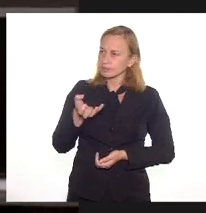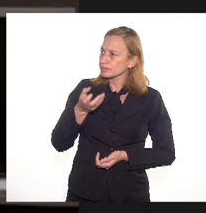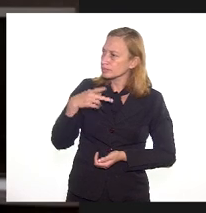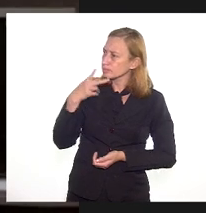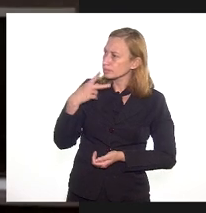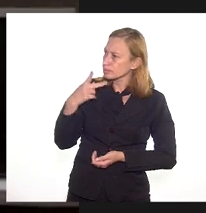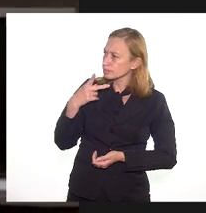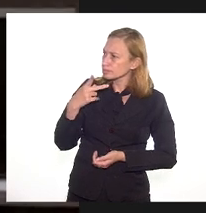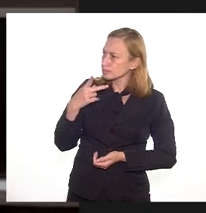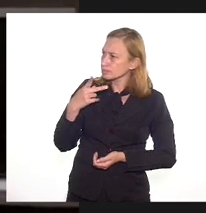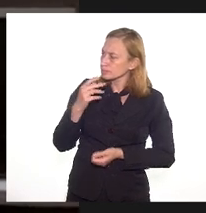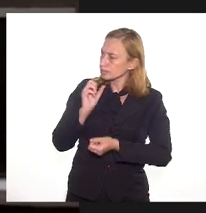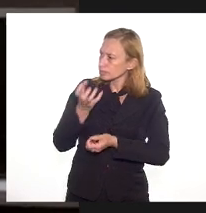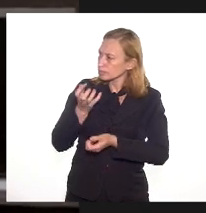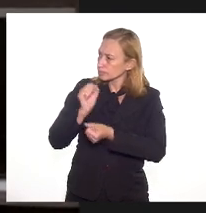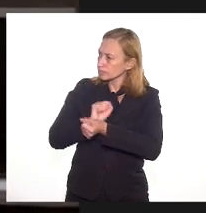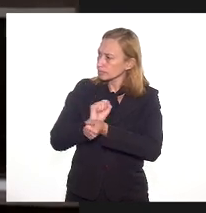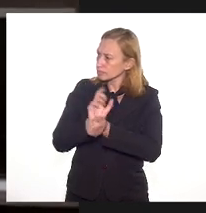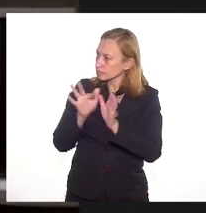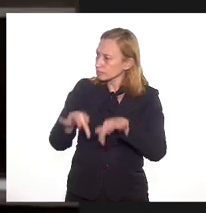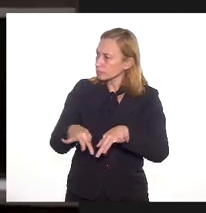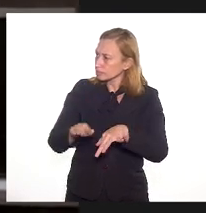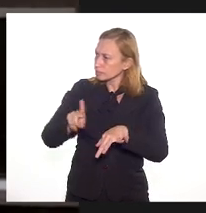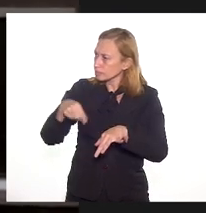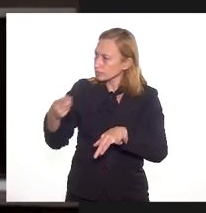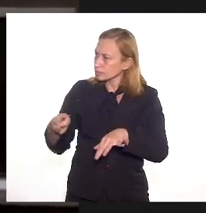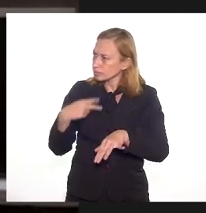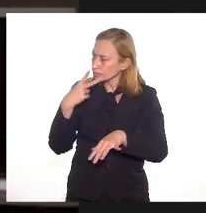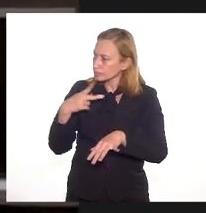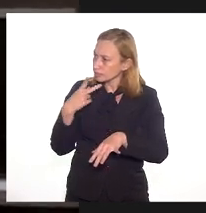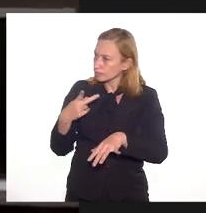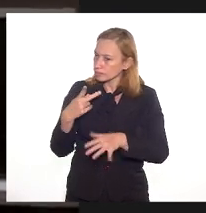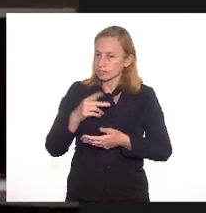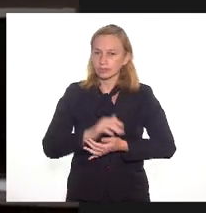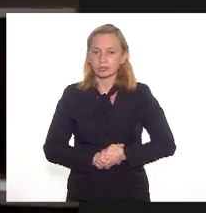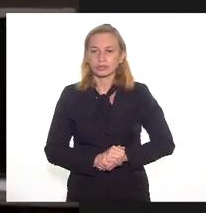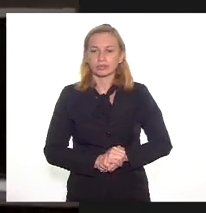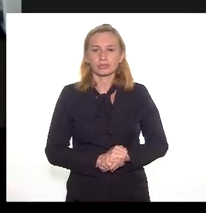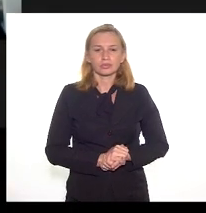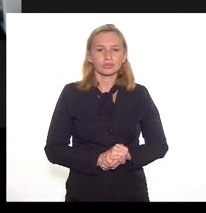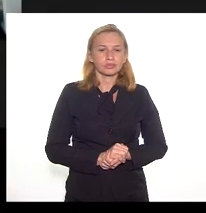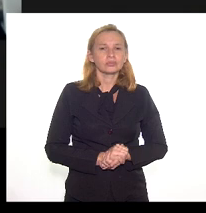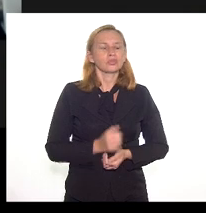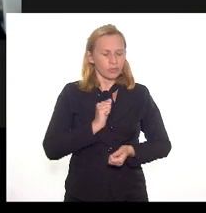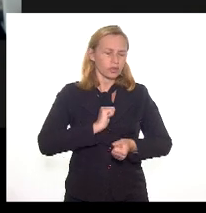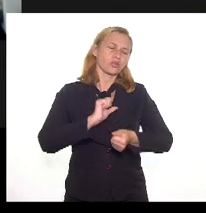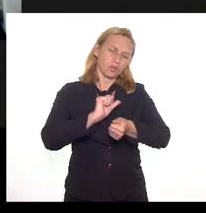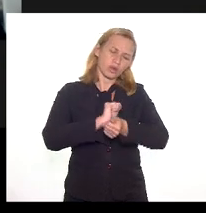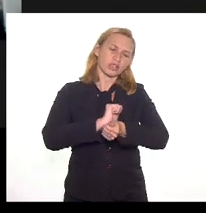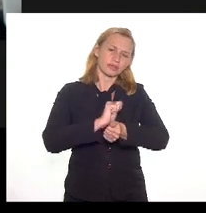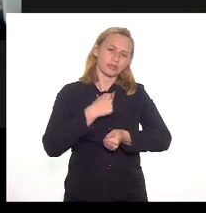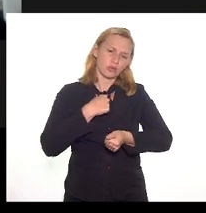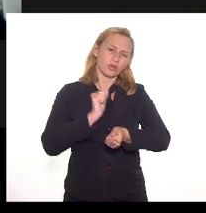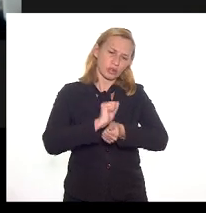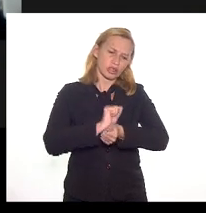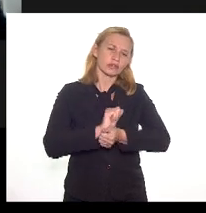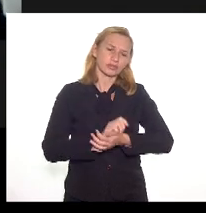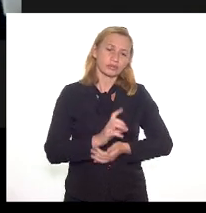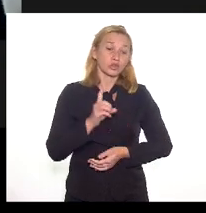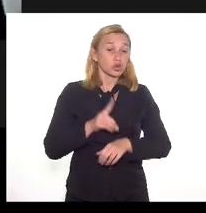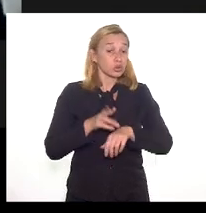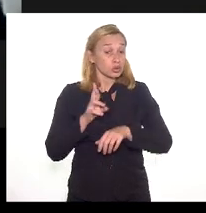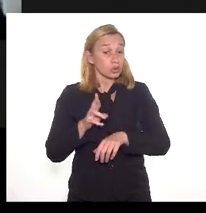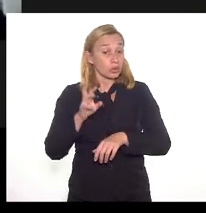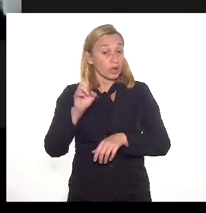Doutor Mauro, você quer aguardar até o final para poder fazer a sua... aguardar o doutor Edival,